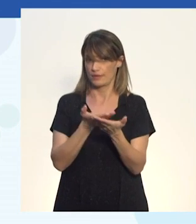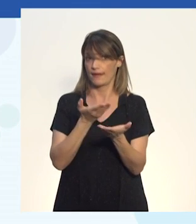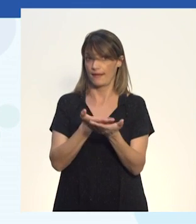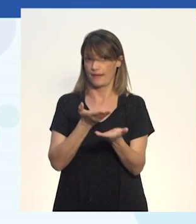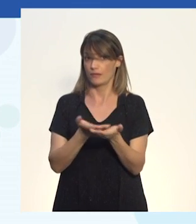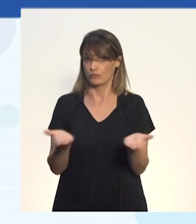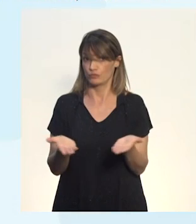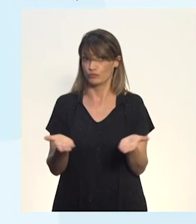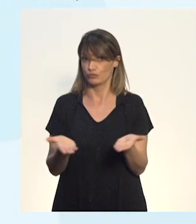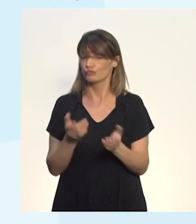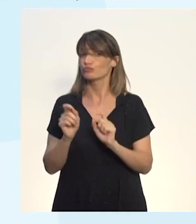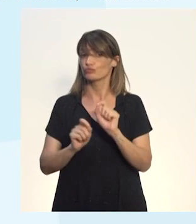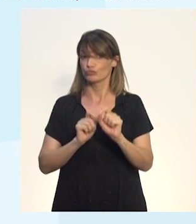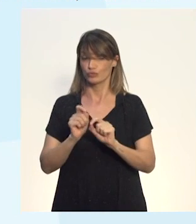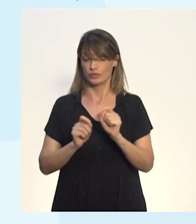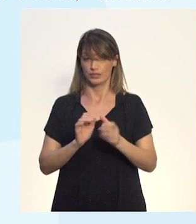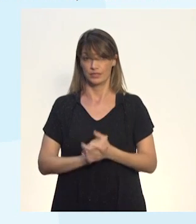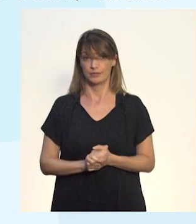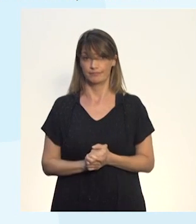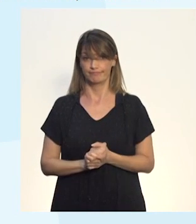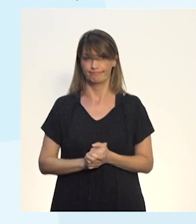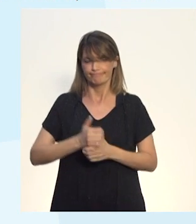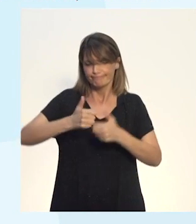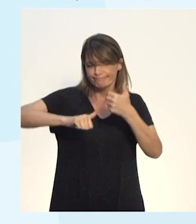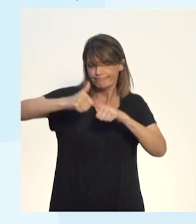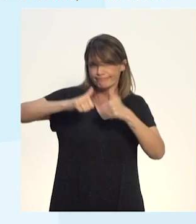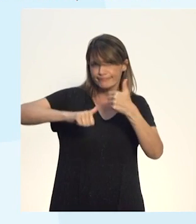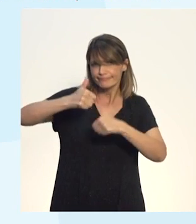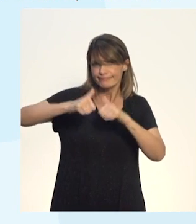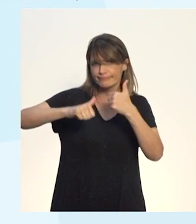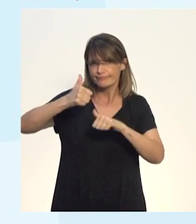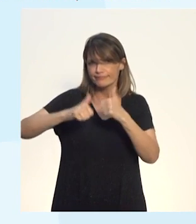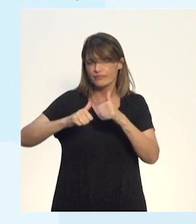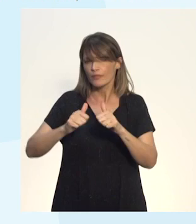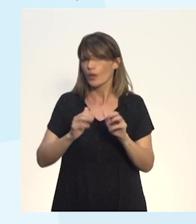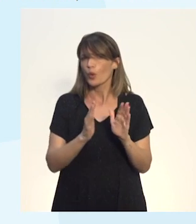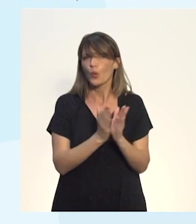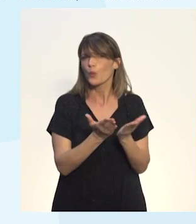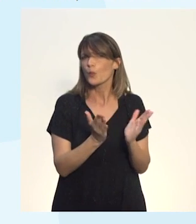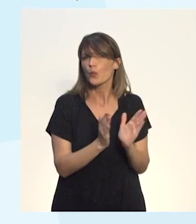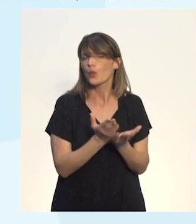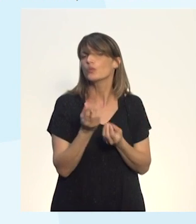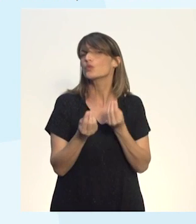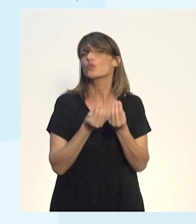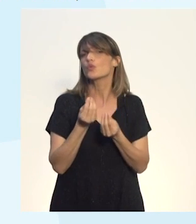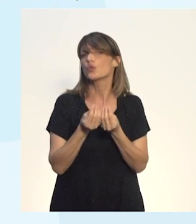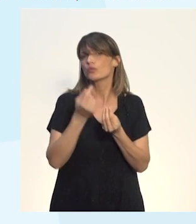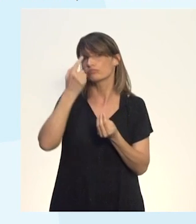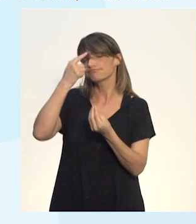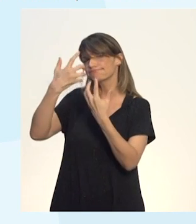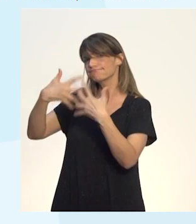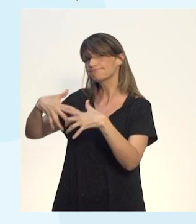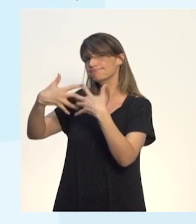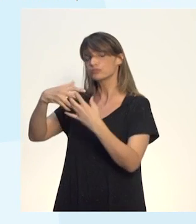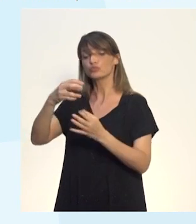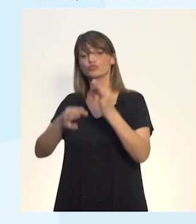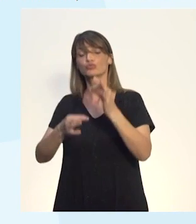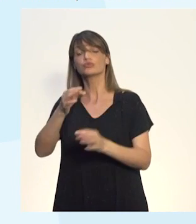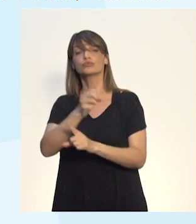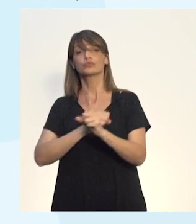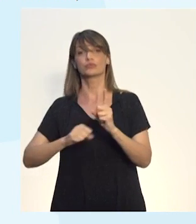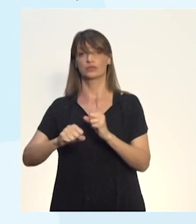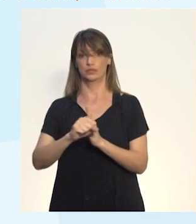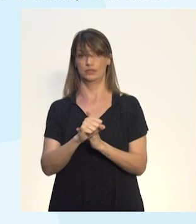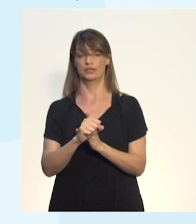hoje, portanto, é o de analisar a questão da pobreza no âmbito da reflexão sobre justiça social.